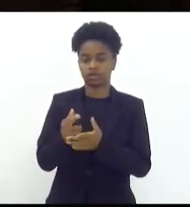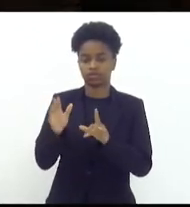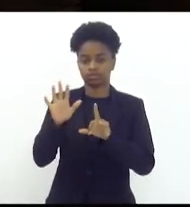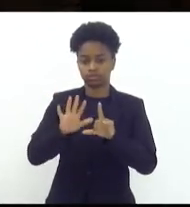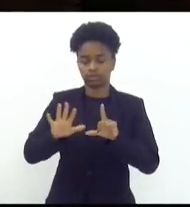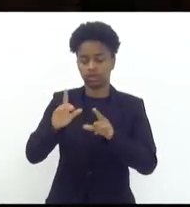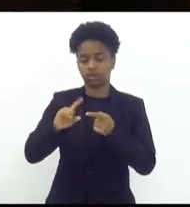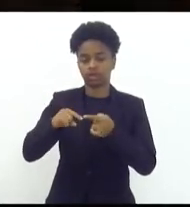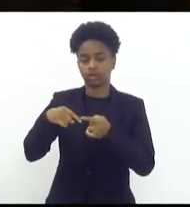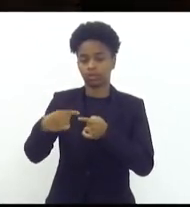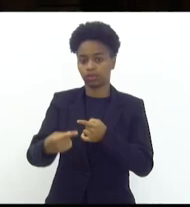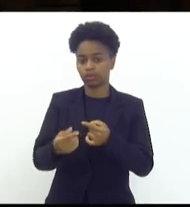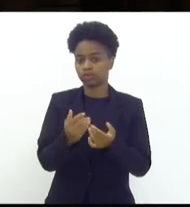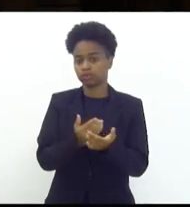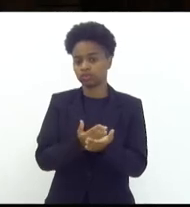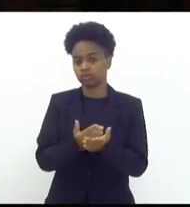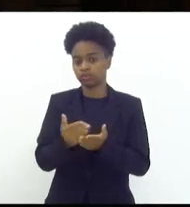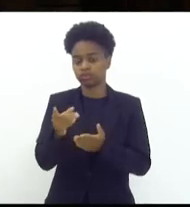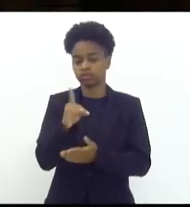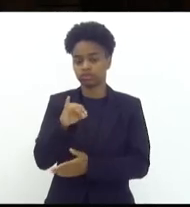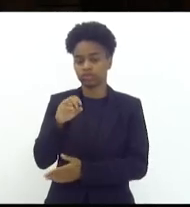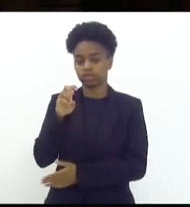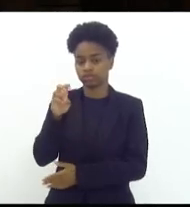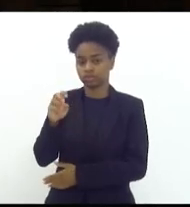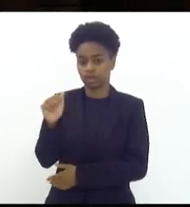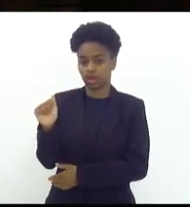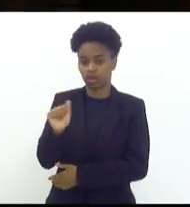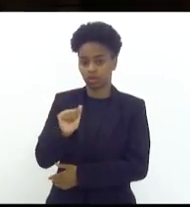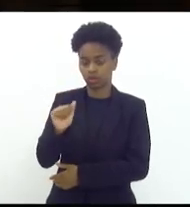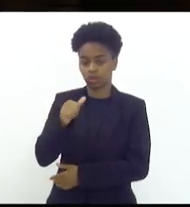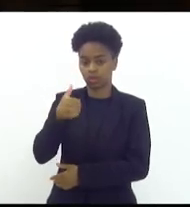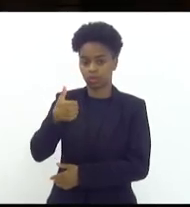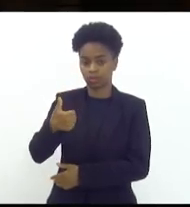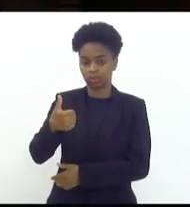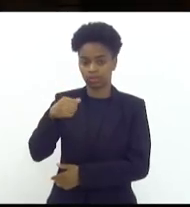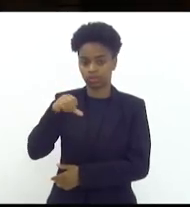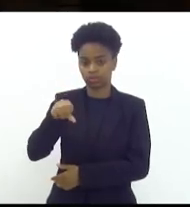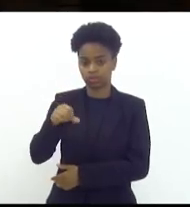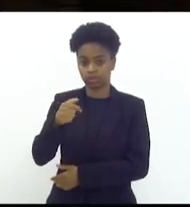estreou em cinco de agosto de 1973